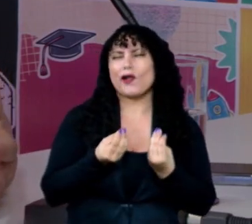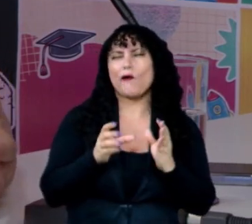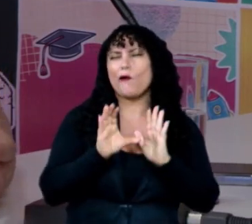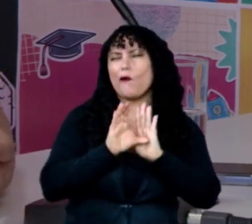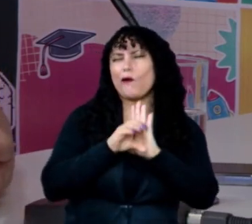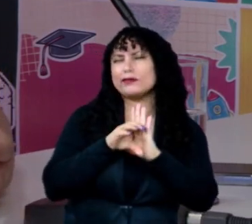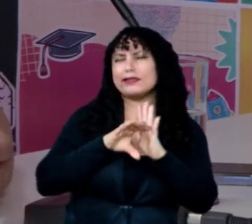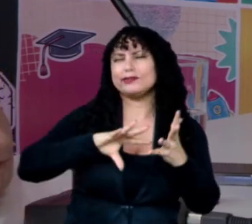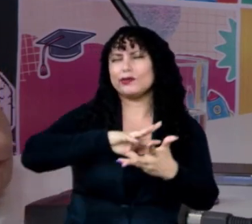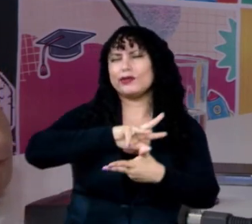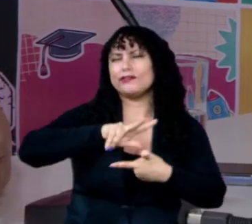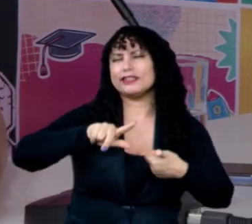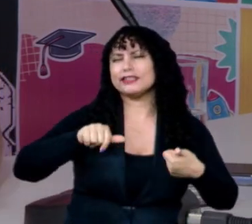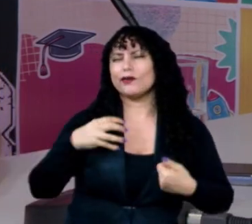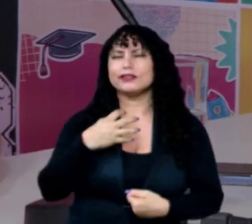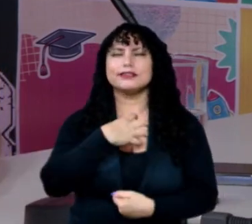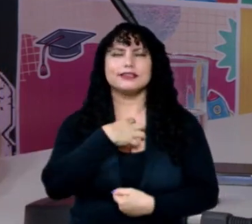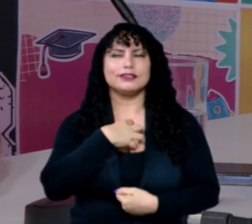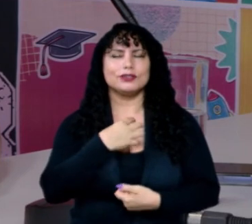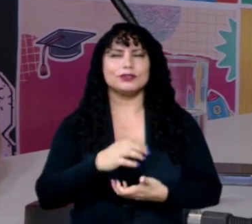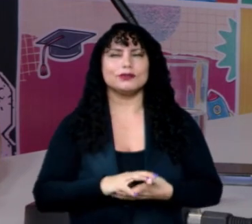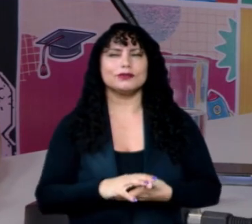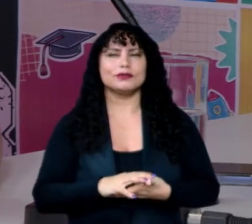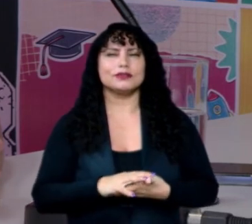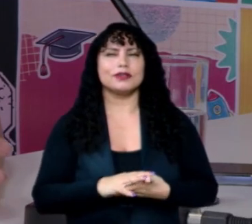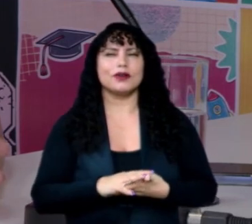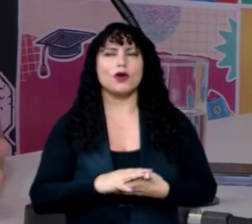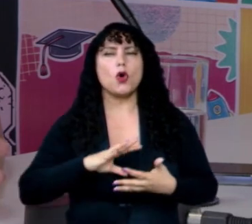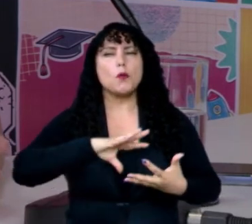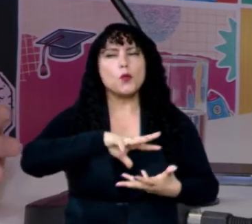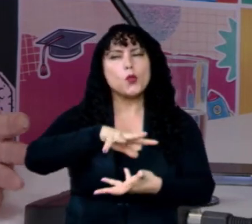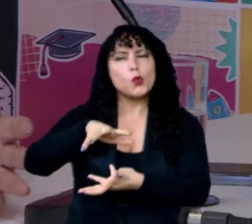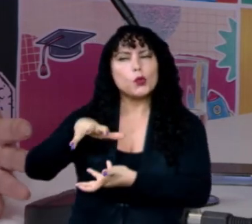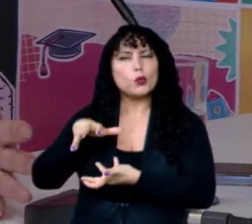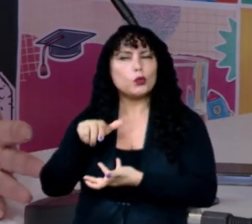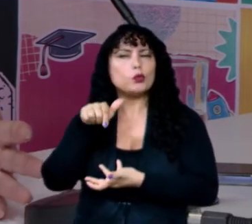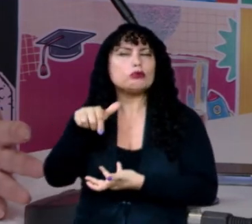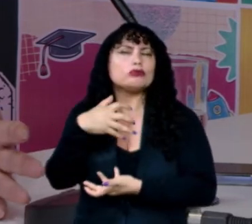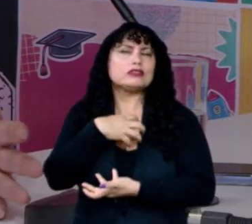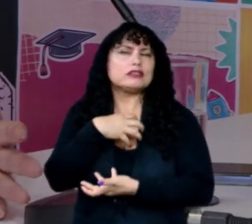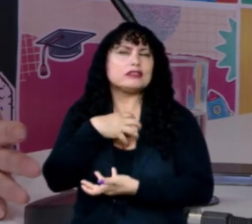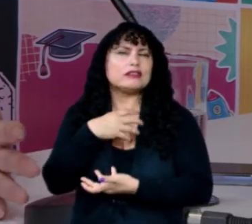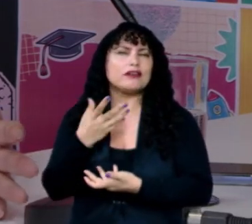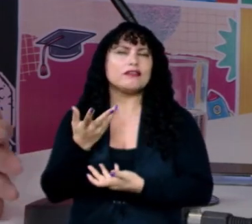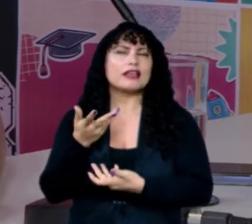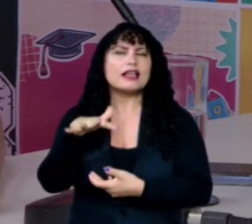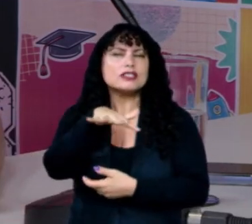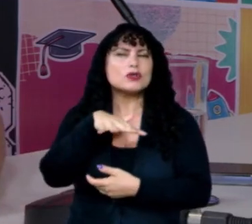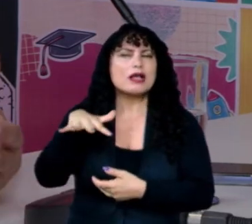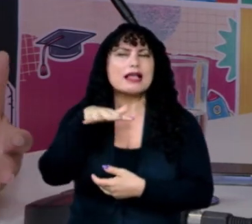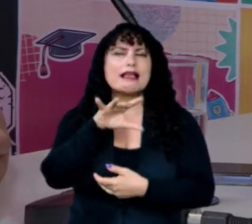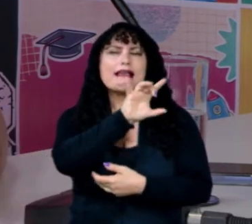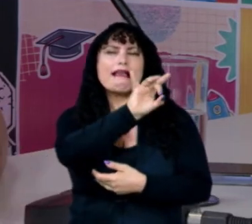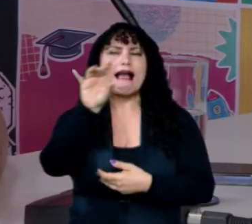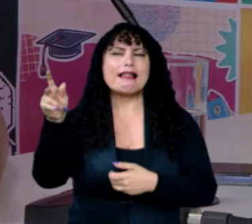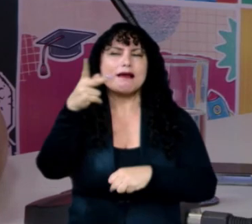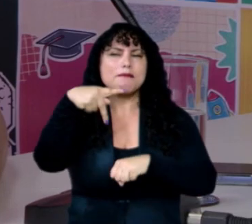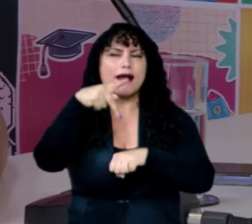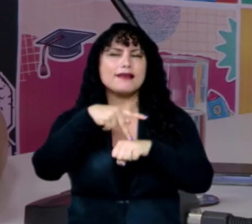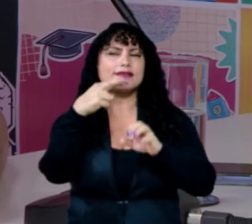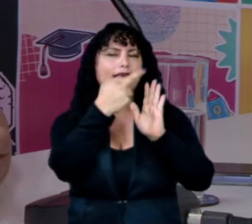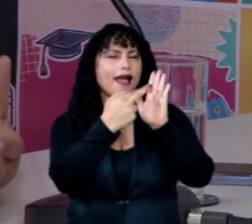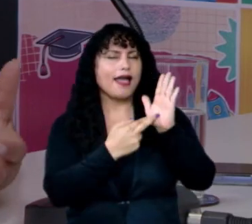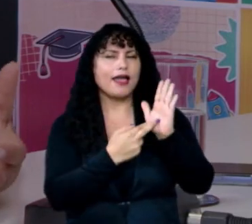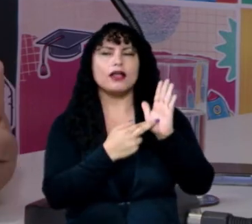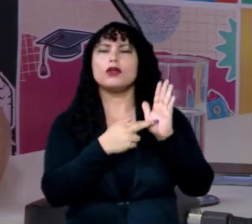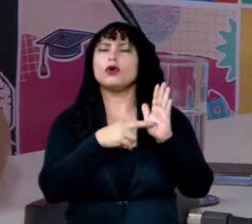conceito de universal nesse sentido? Que é no sentido mundial, e aí fica assim, aquela situação, cada país tem a sua regra,